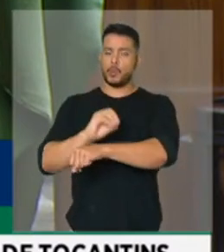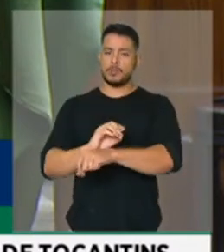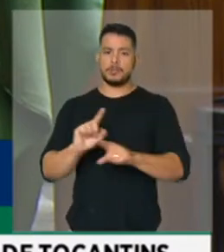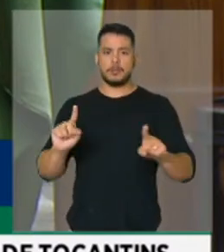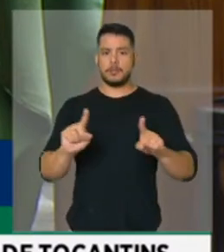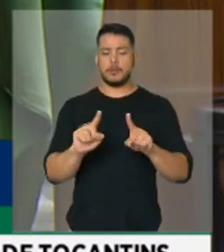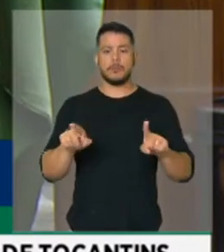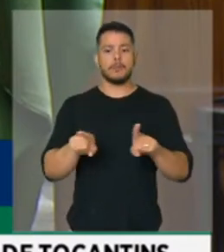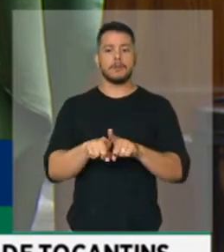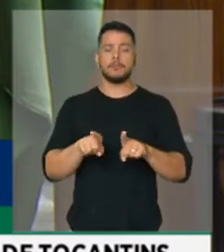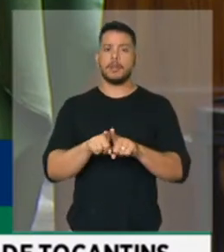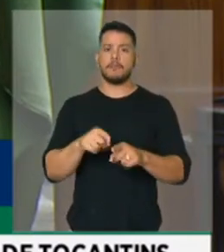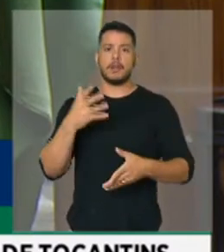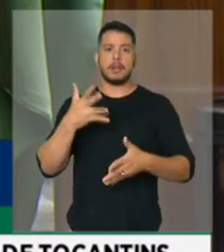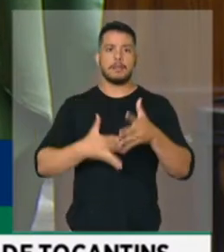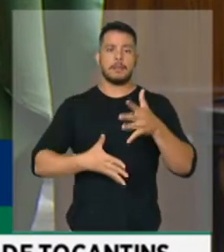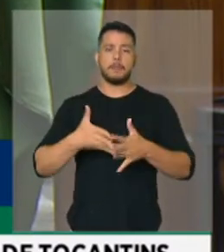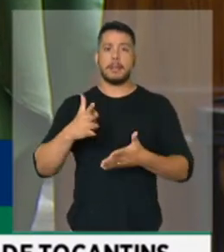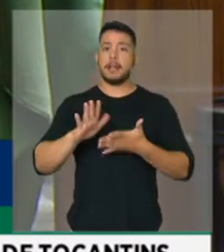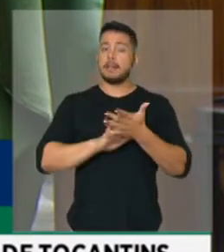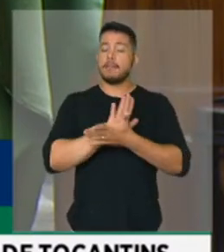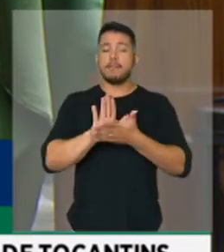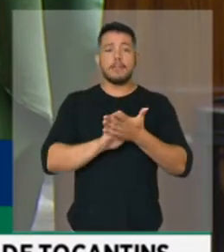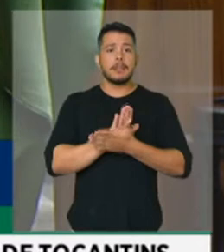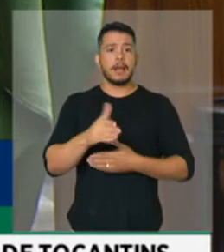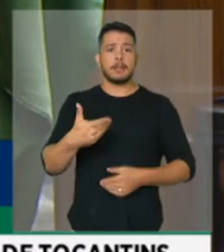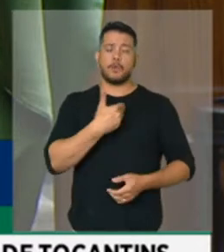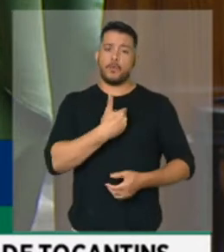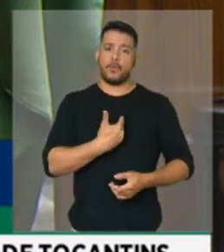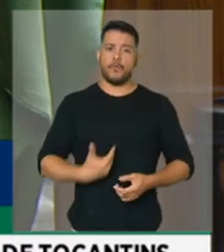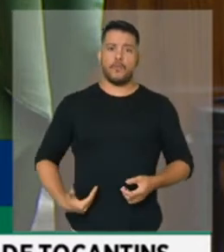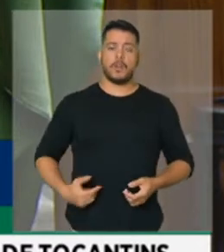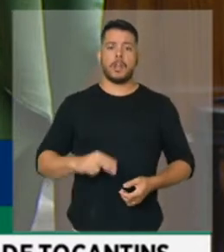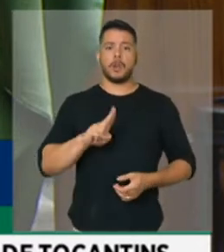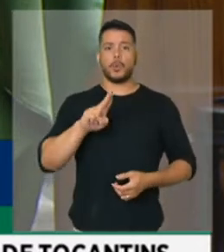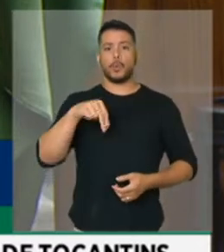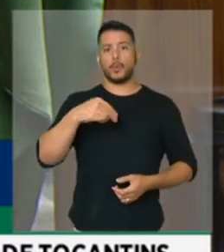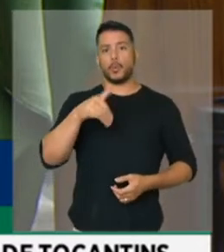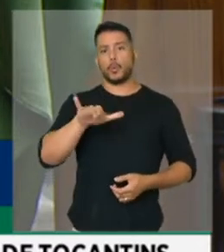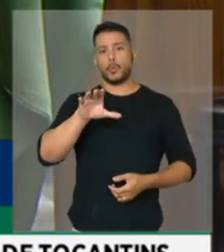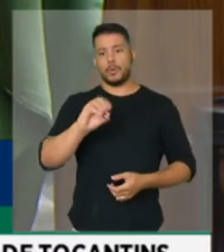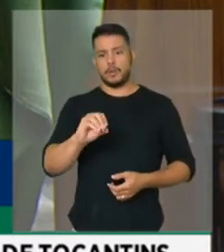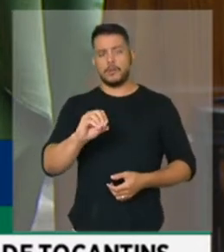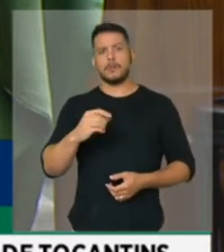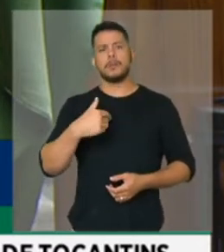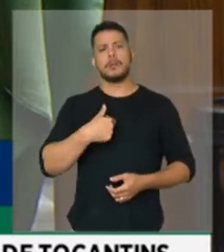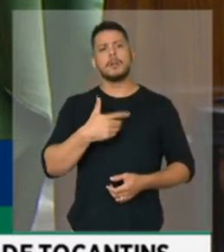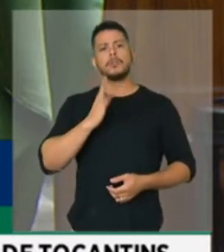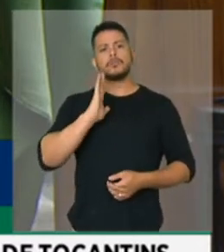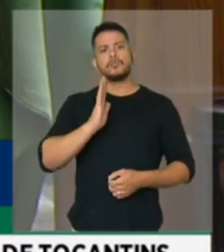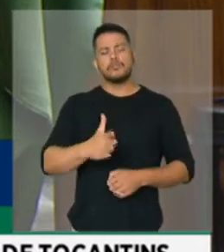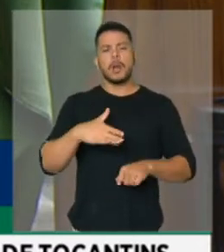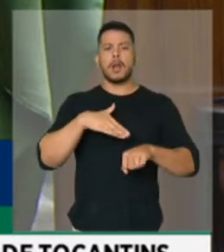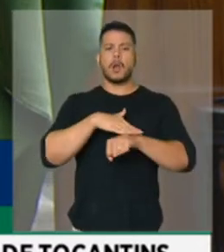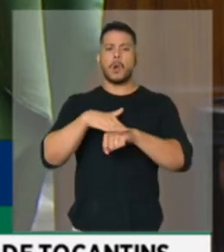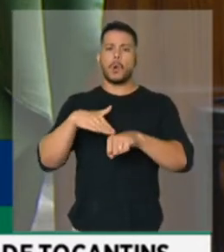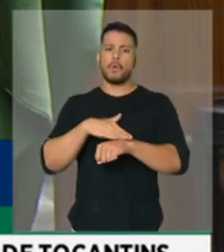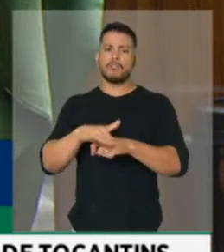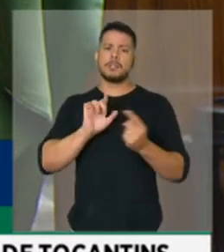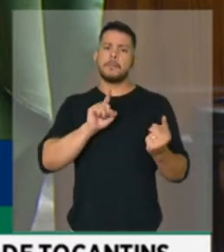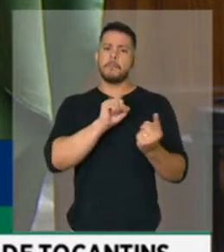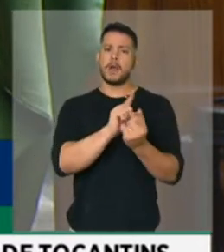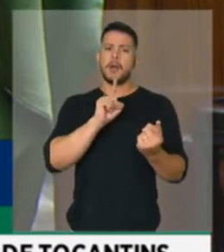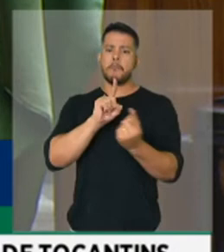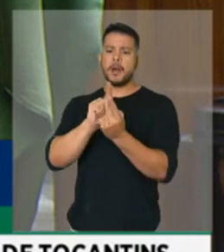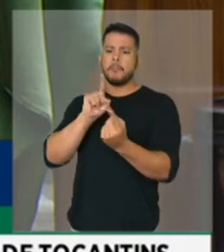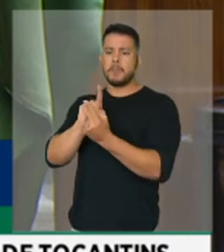afetará orçamentariamente a União. Essa PEC, como aqui falei por tantas vezes, como fui aos líderes, pedi o apoio ao meu líder,